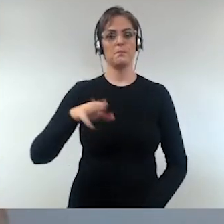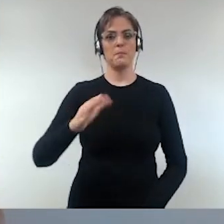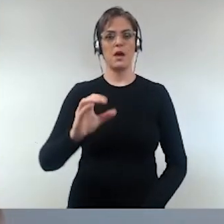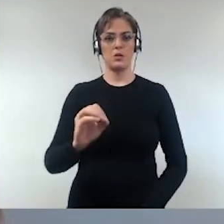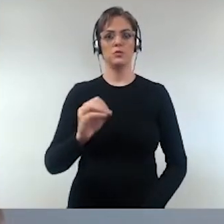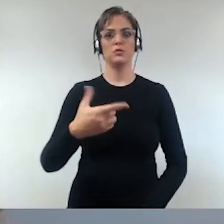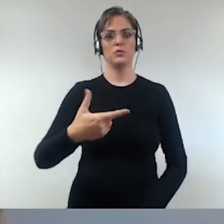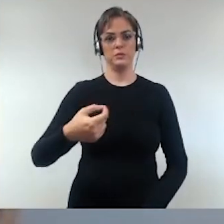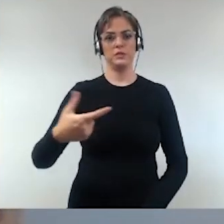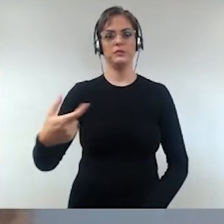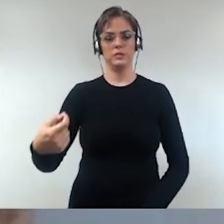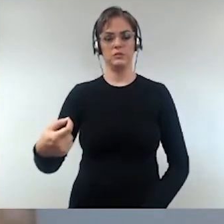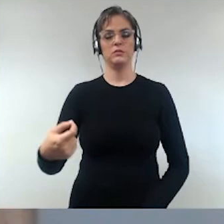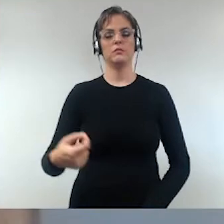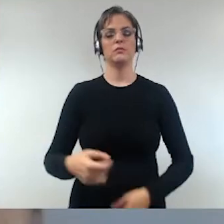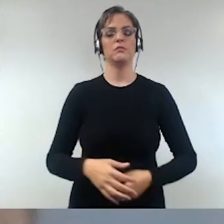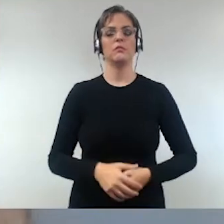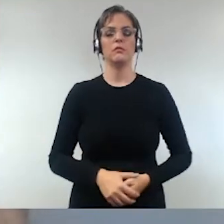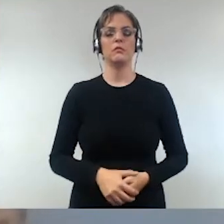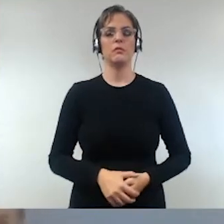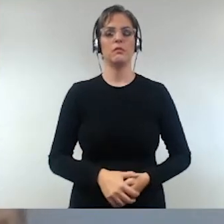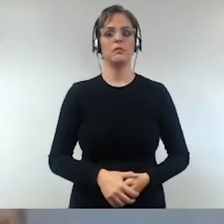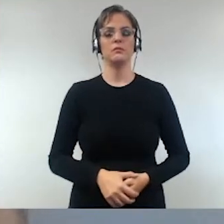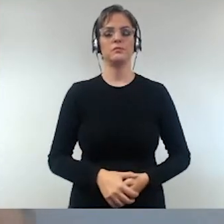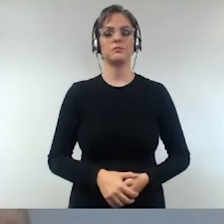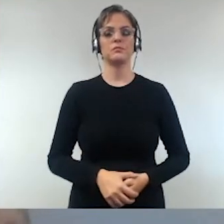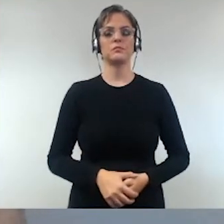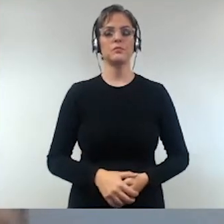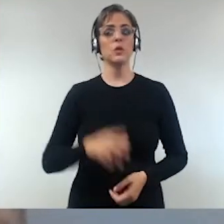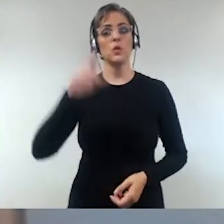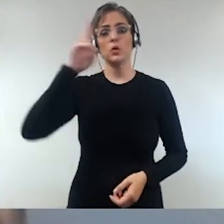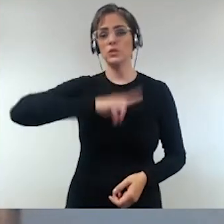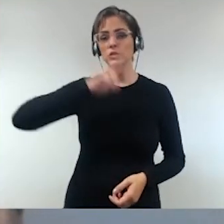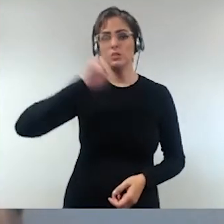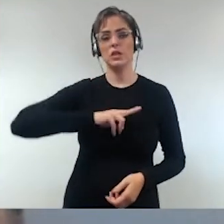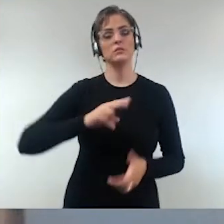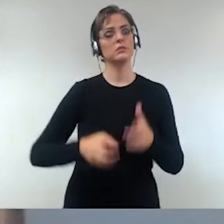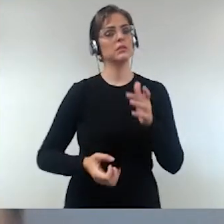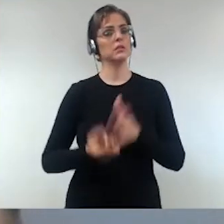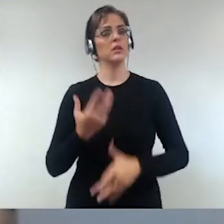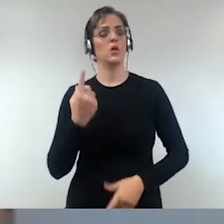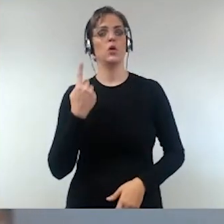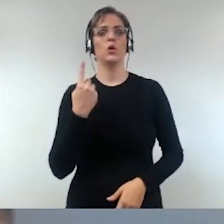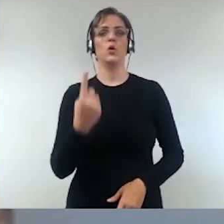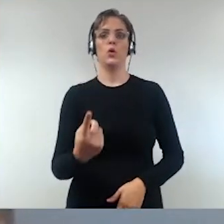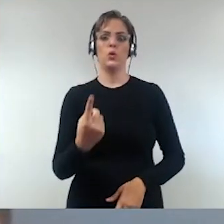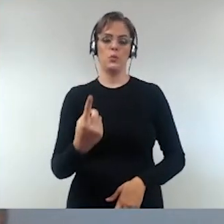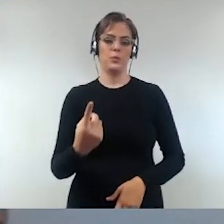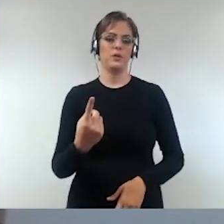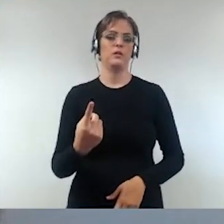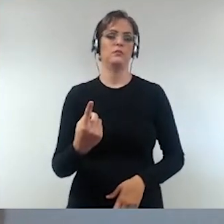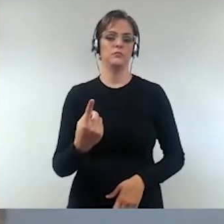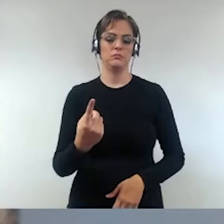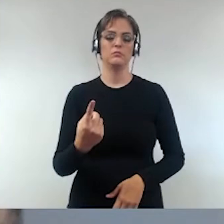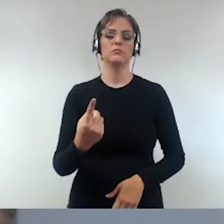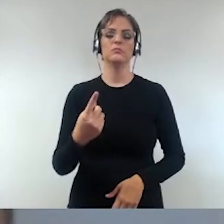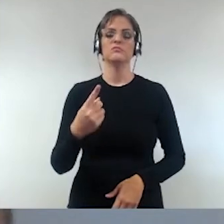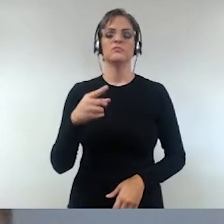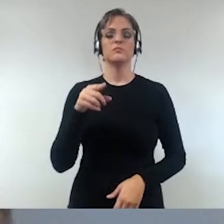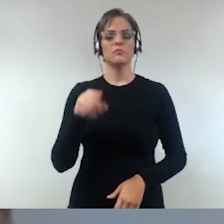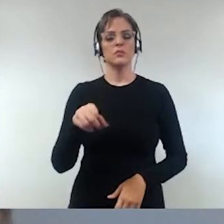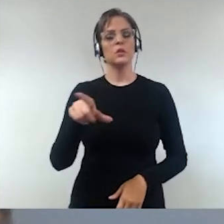de 2020, que emergencialmente adotou uma plataforma de videoconferência para praticar